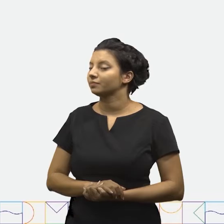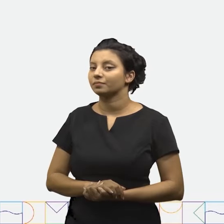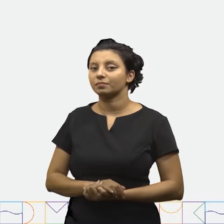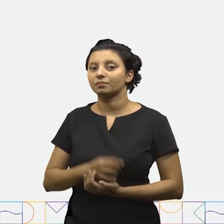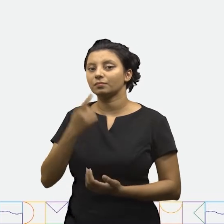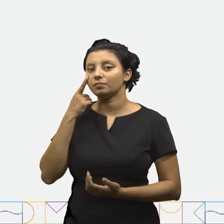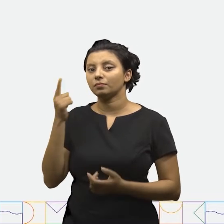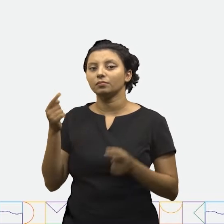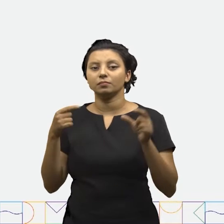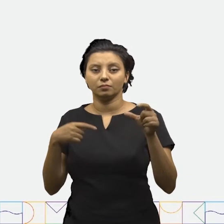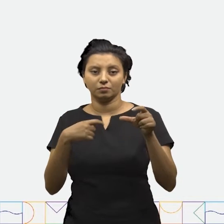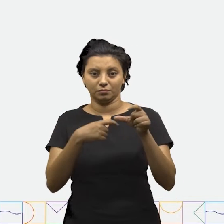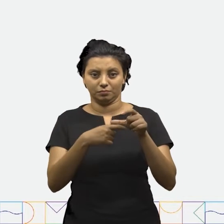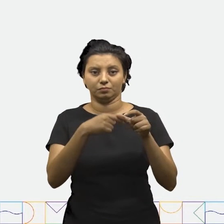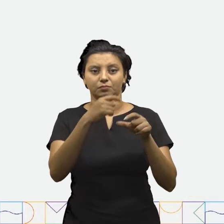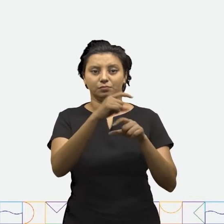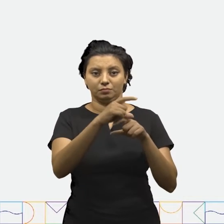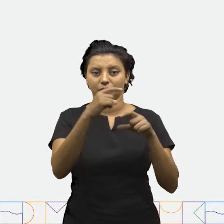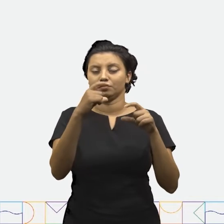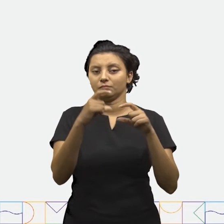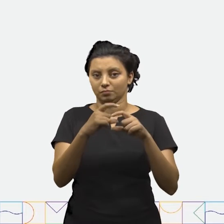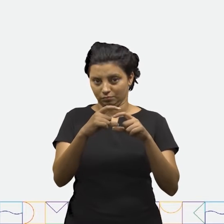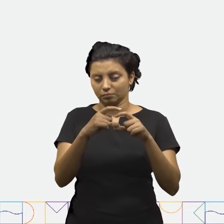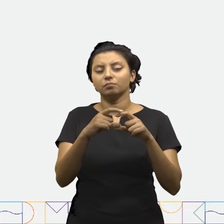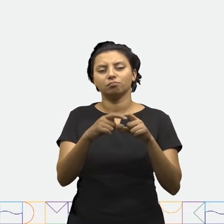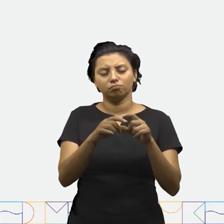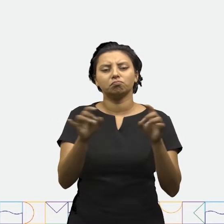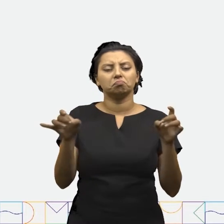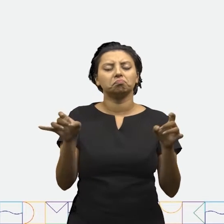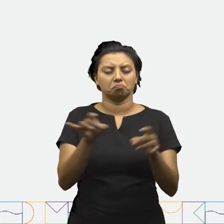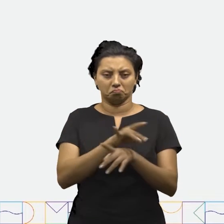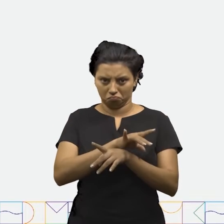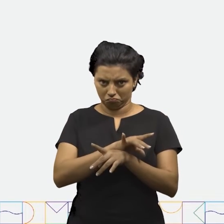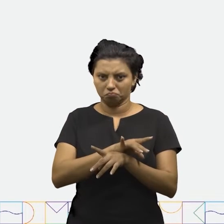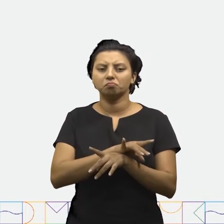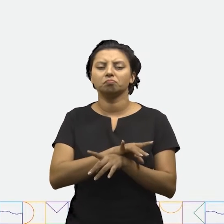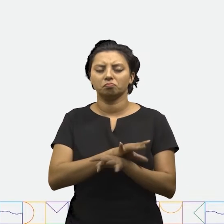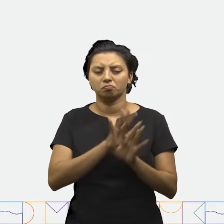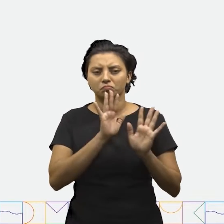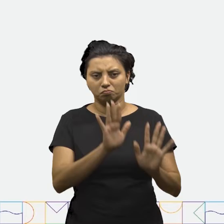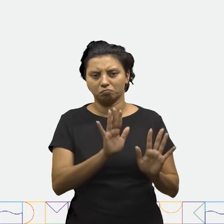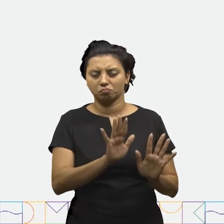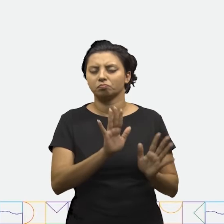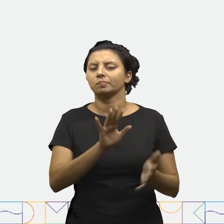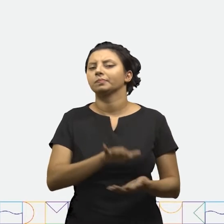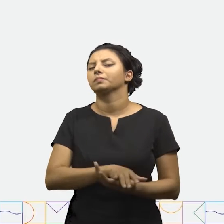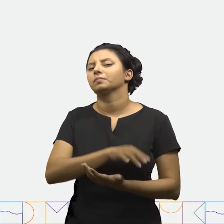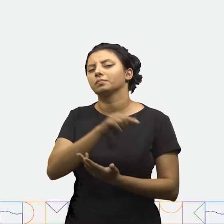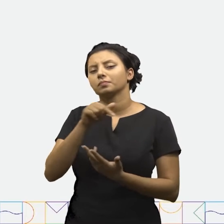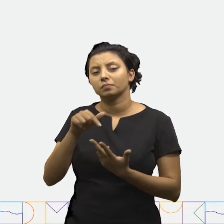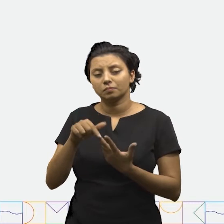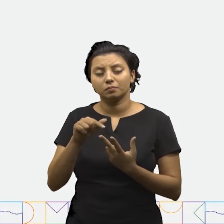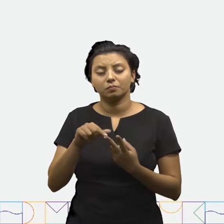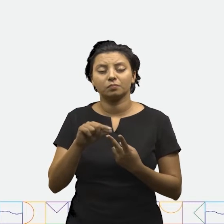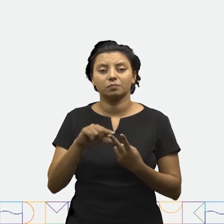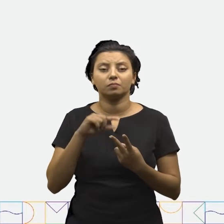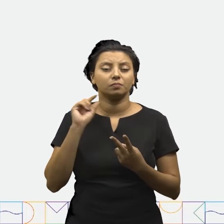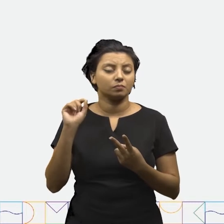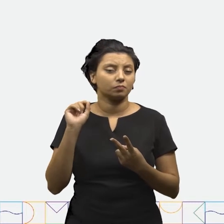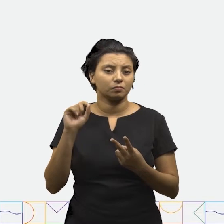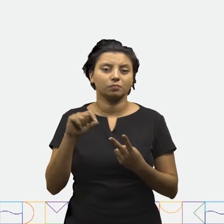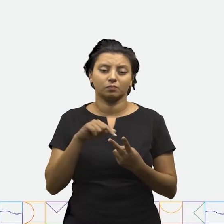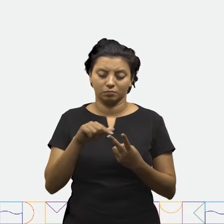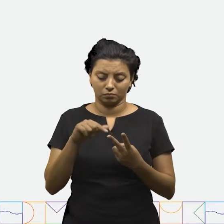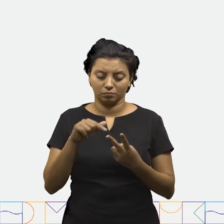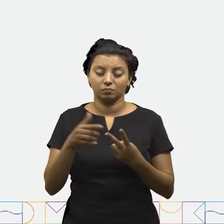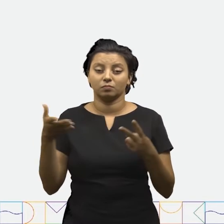vou colocando uma, a outra e a outra. E assim montamos o nosso quebra-cabeça de nível